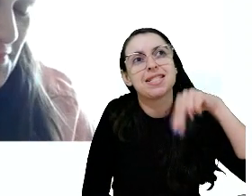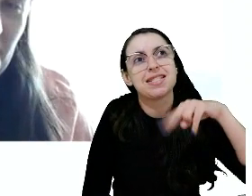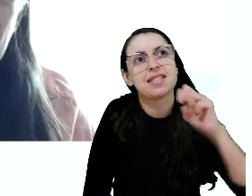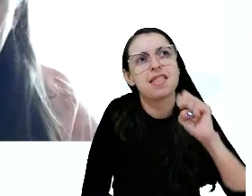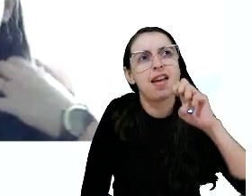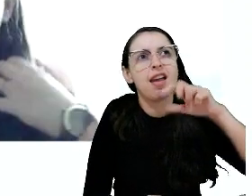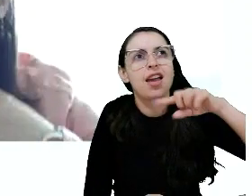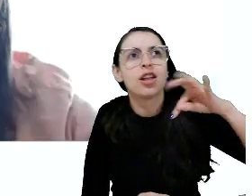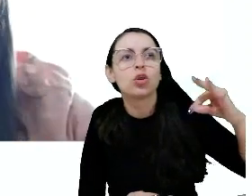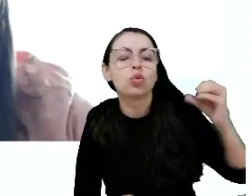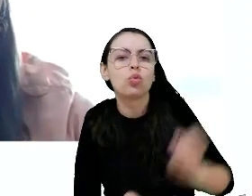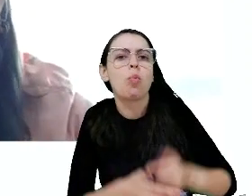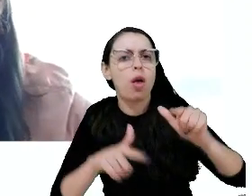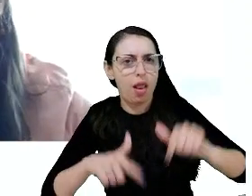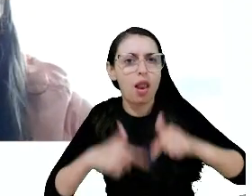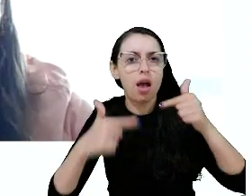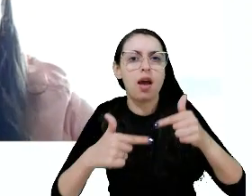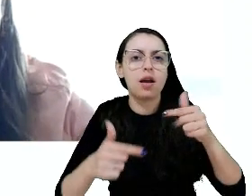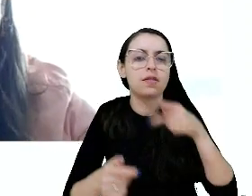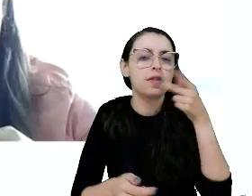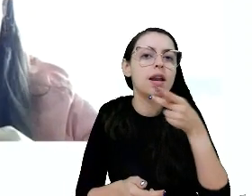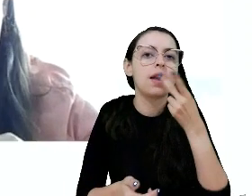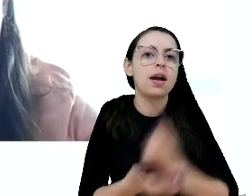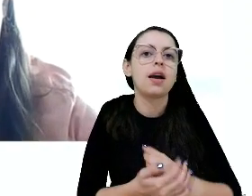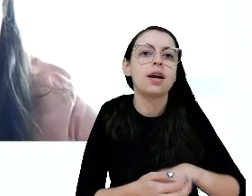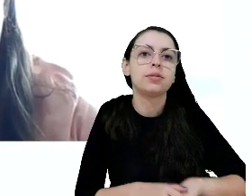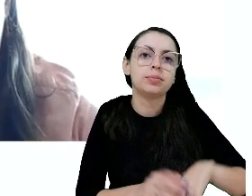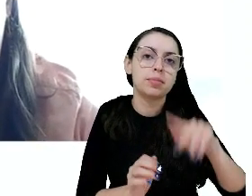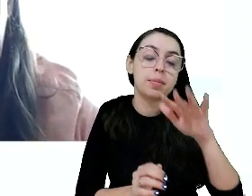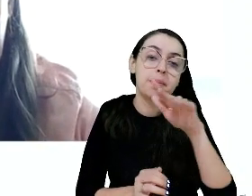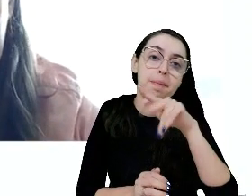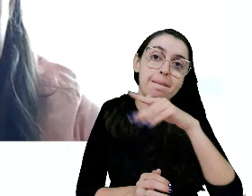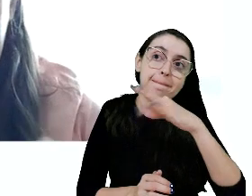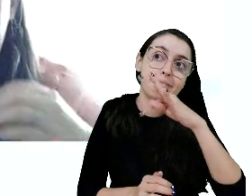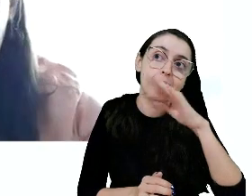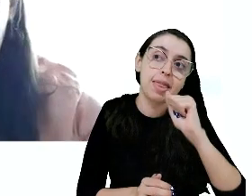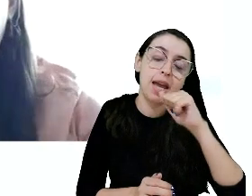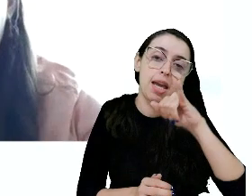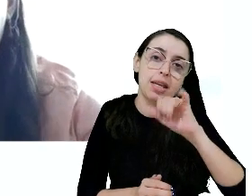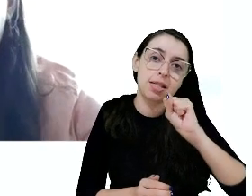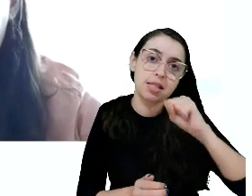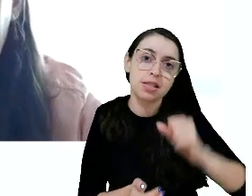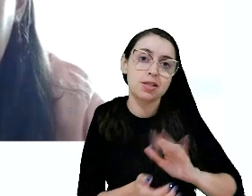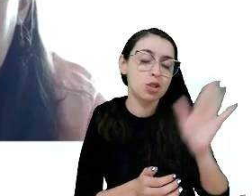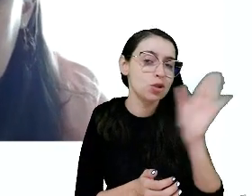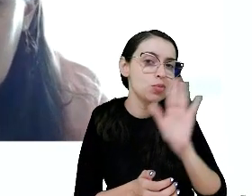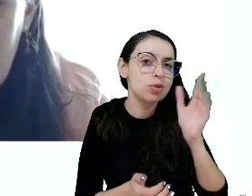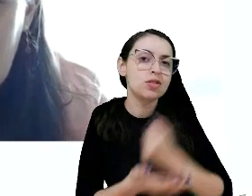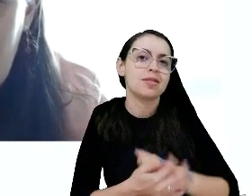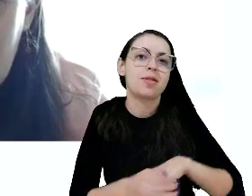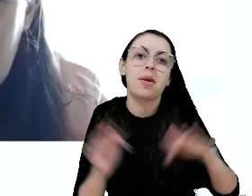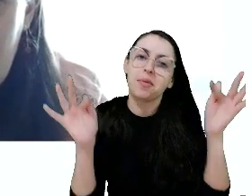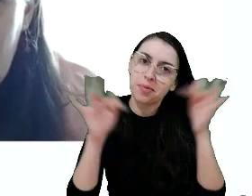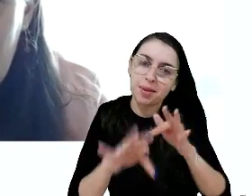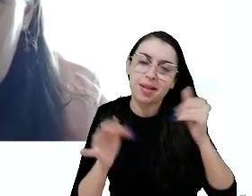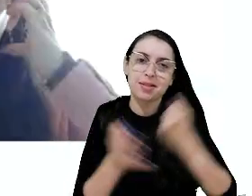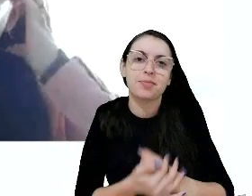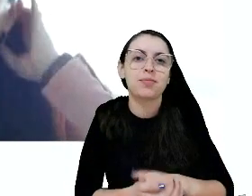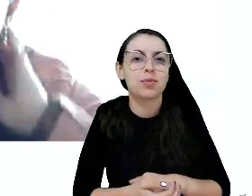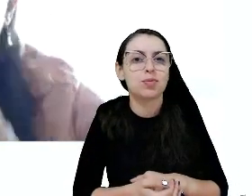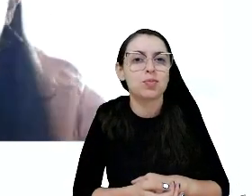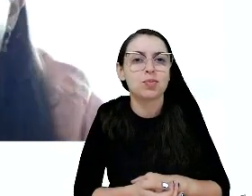que lutar. Eu vou passar a palavra só para a Thaís se despedir e aí vamos fazer o